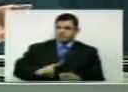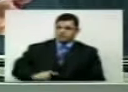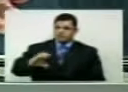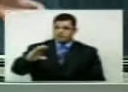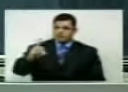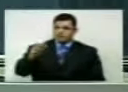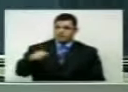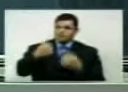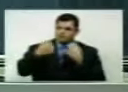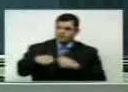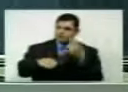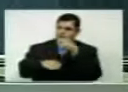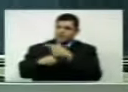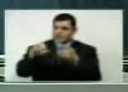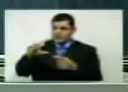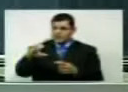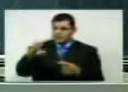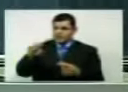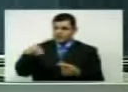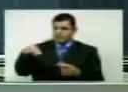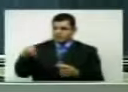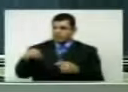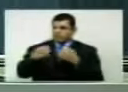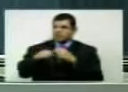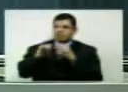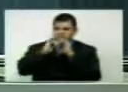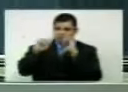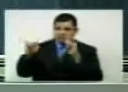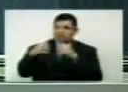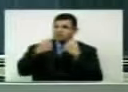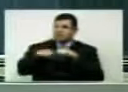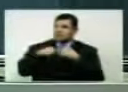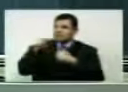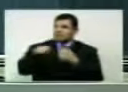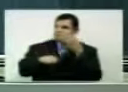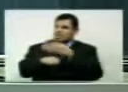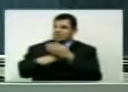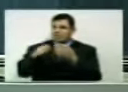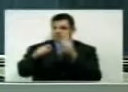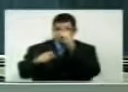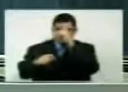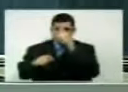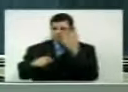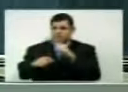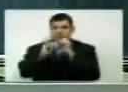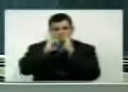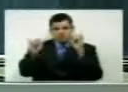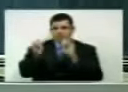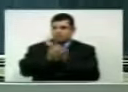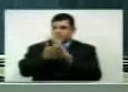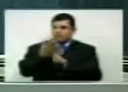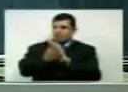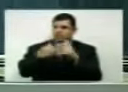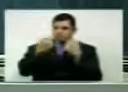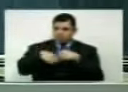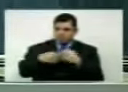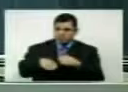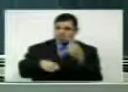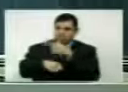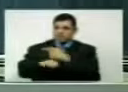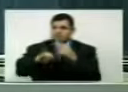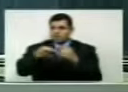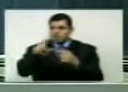nós precisamos ir lá no SECOM sem avisar. Nós precisamos ir lá no 28 de agosto sem avisar. Nós precisamos